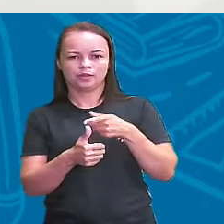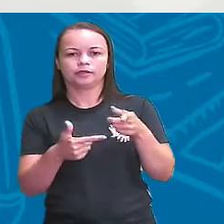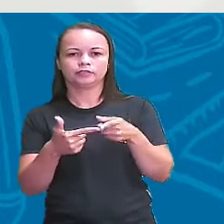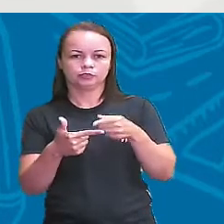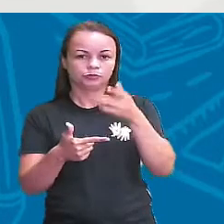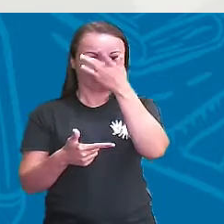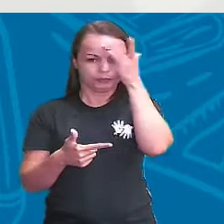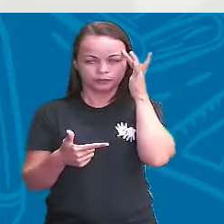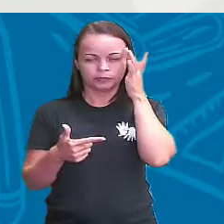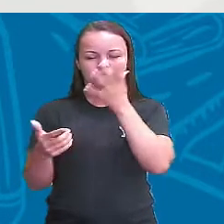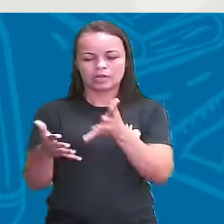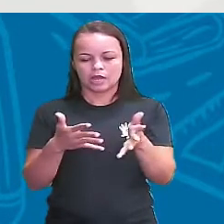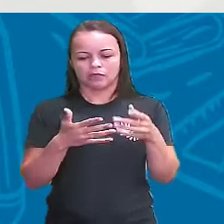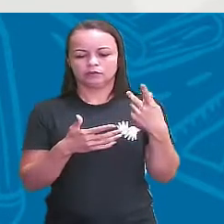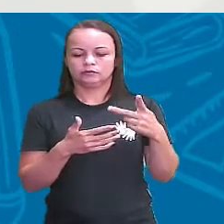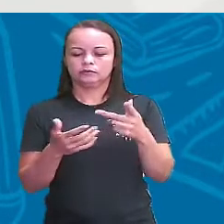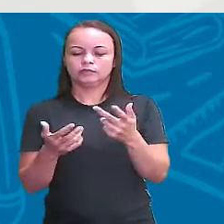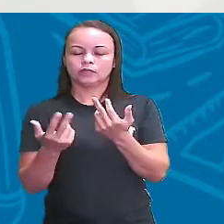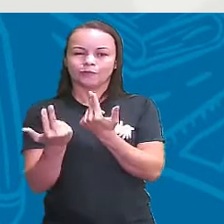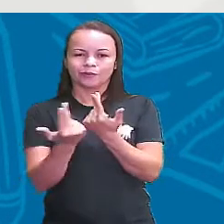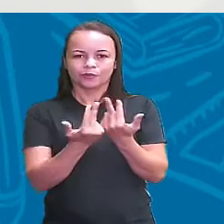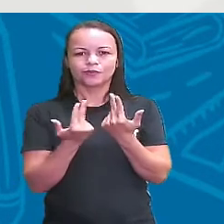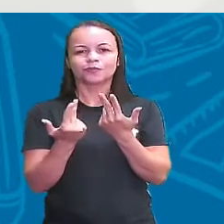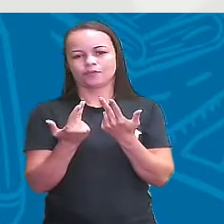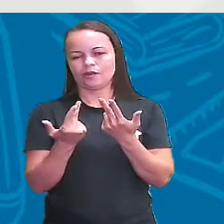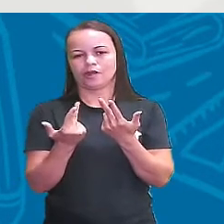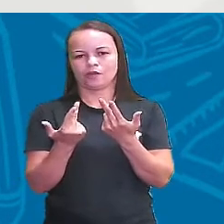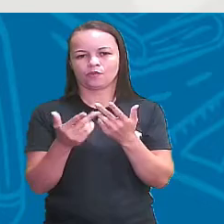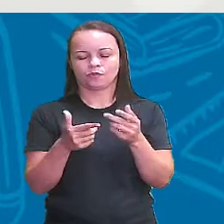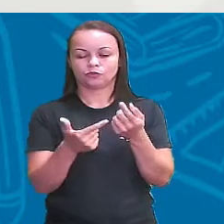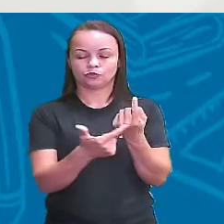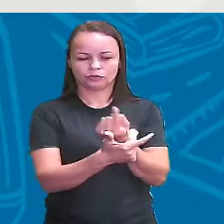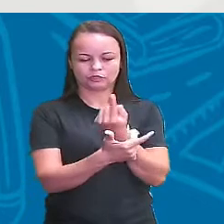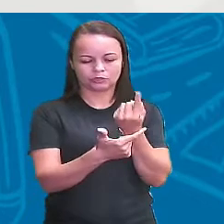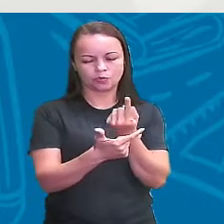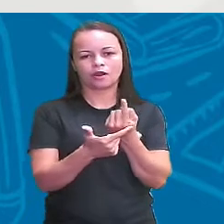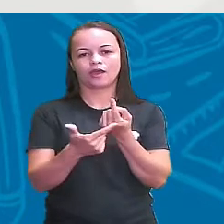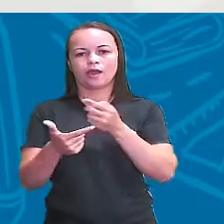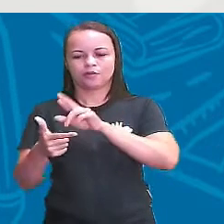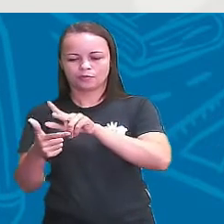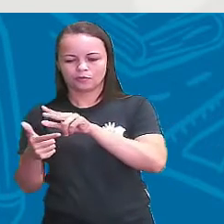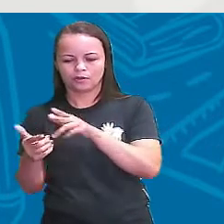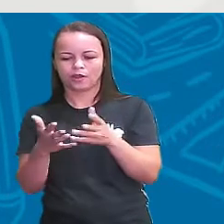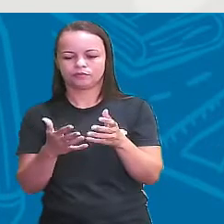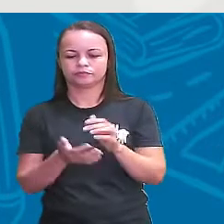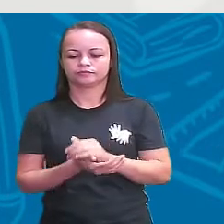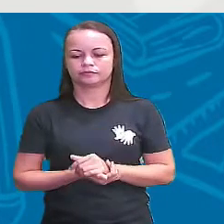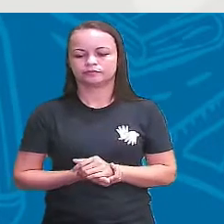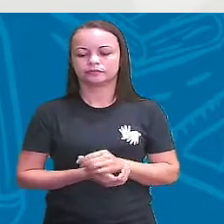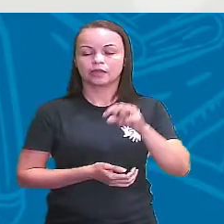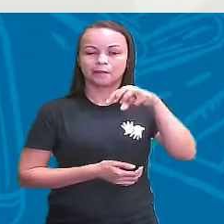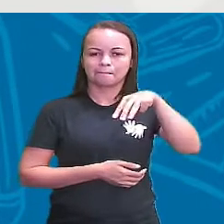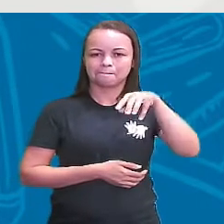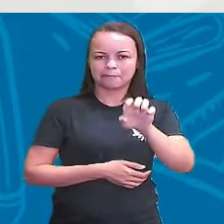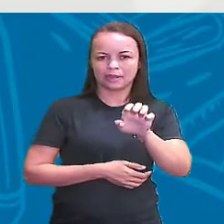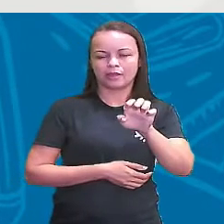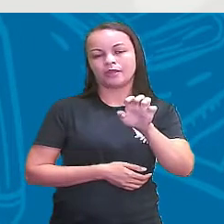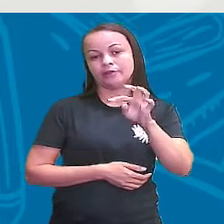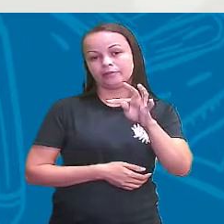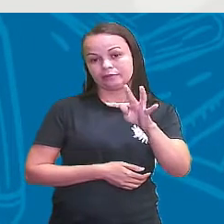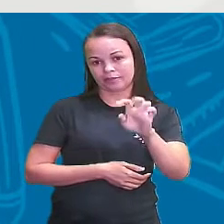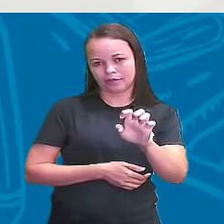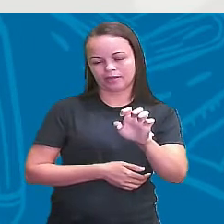singular e do plural, eles são iguais aos de complemento direto, me e te, nos